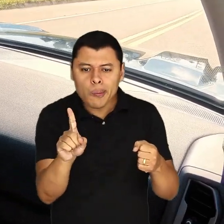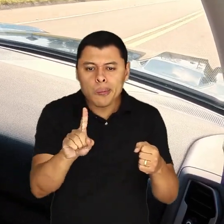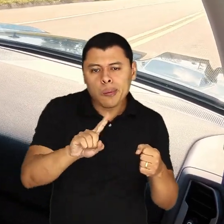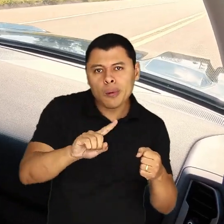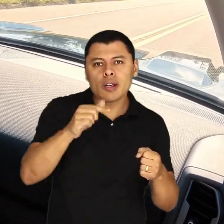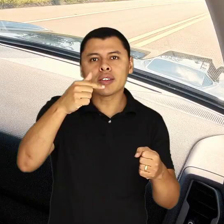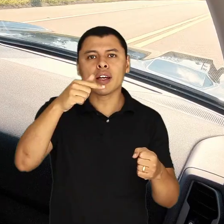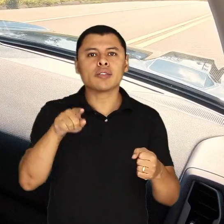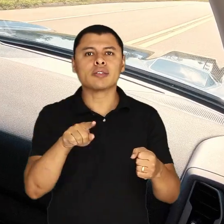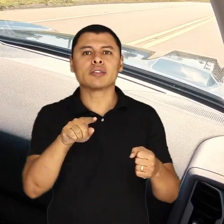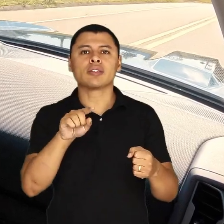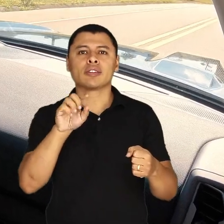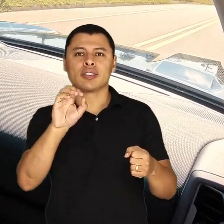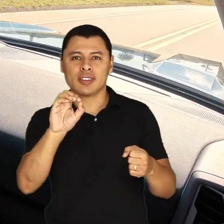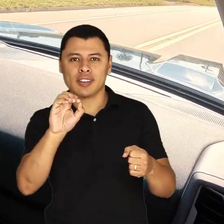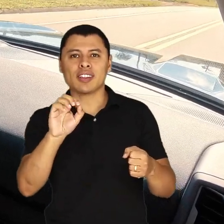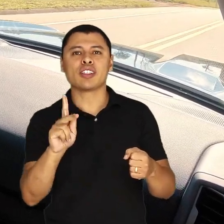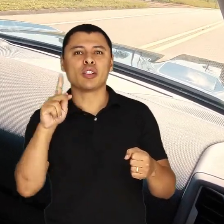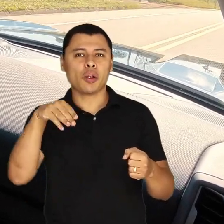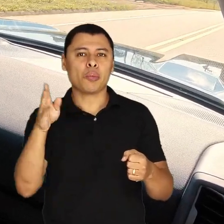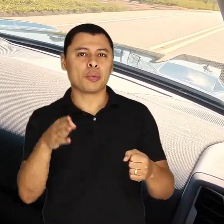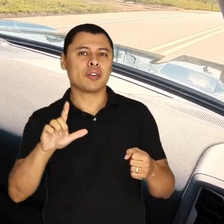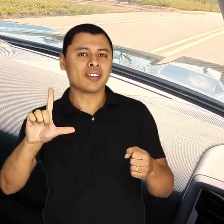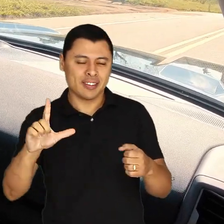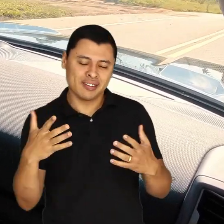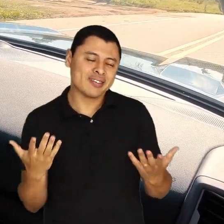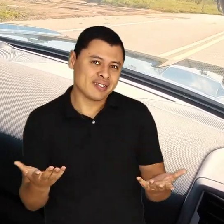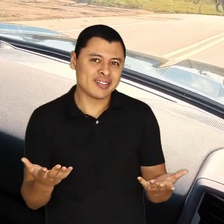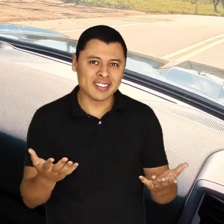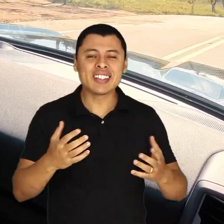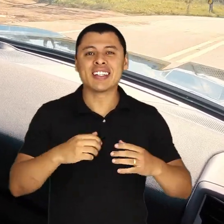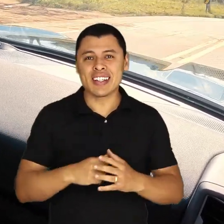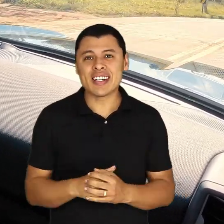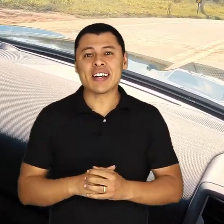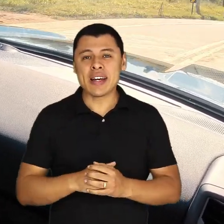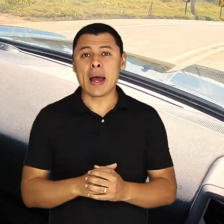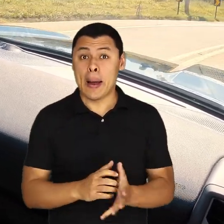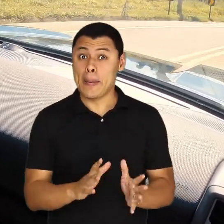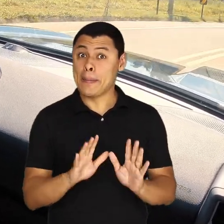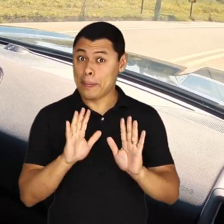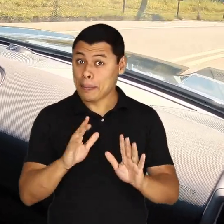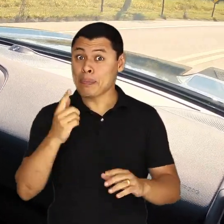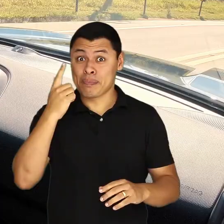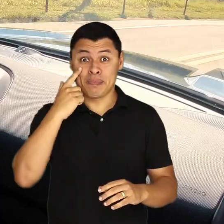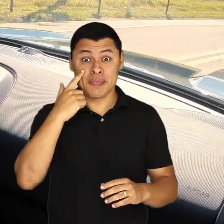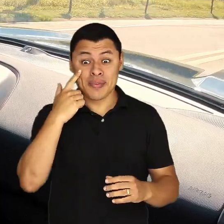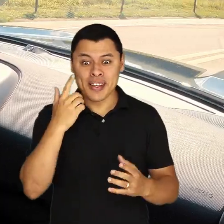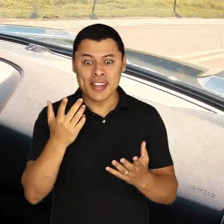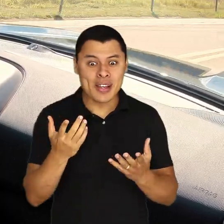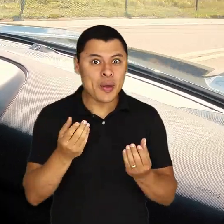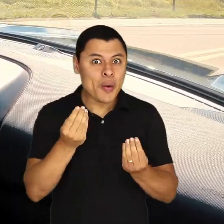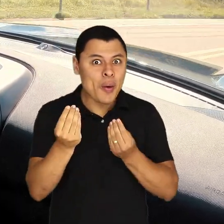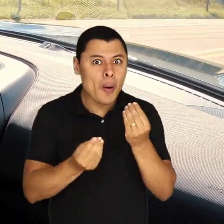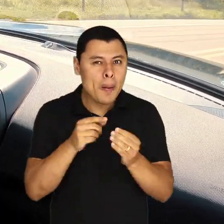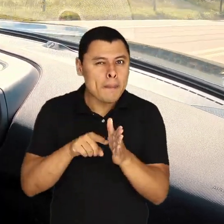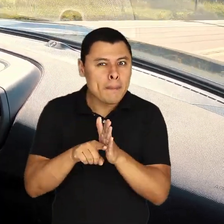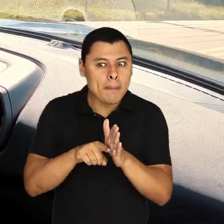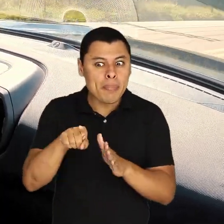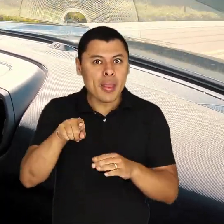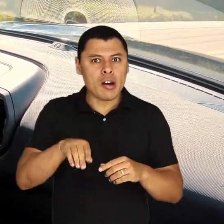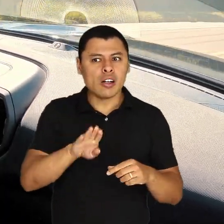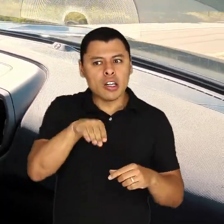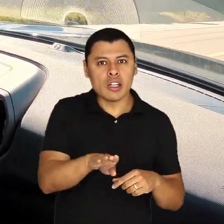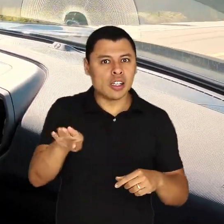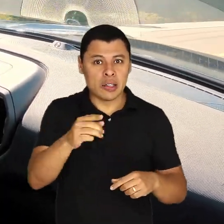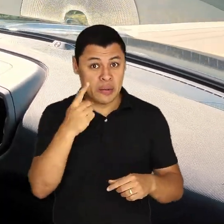gravar, caiu para 7 km por litro, evidentemente a média não dá para você ter tudo, né? Agora, vamos ver qual é que é